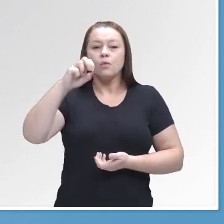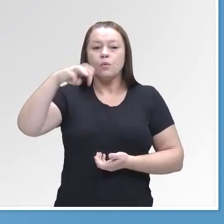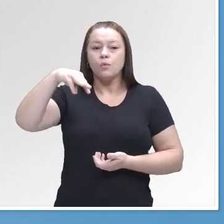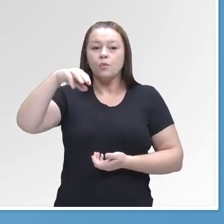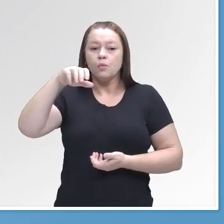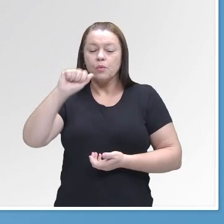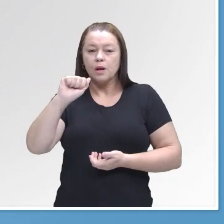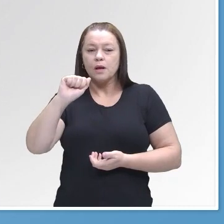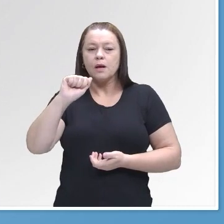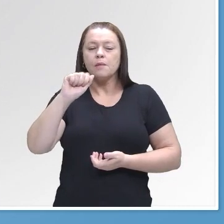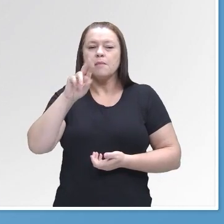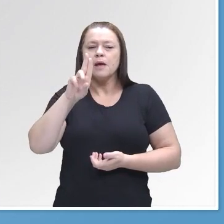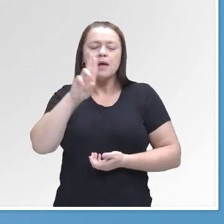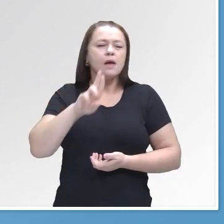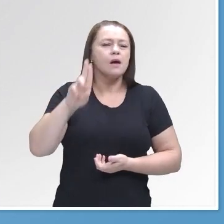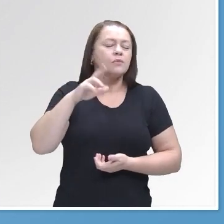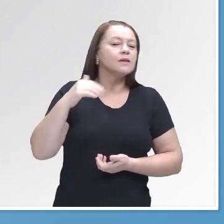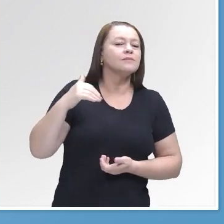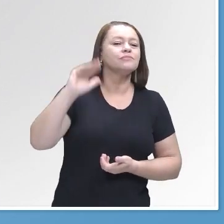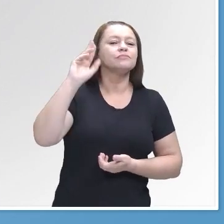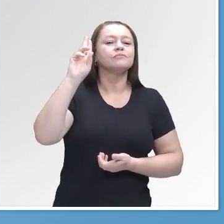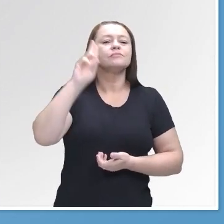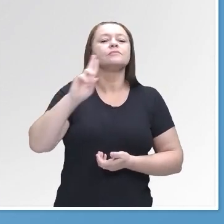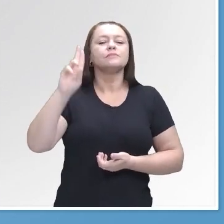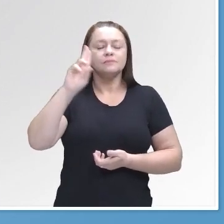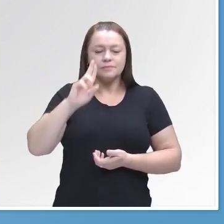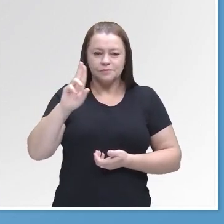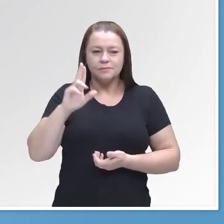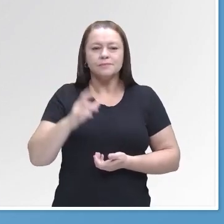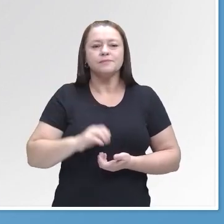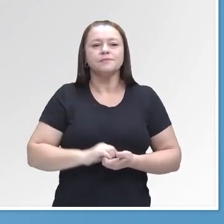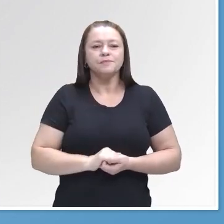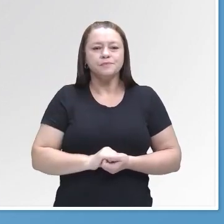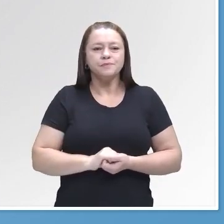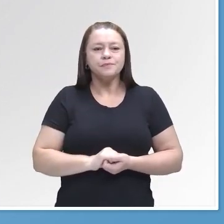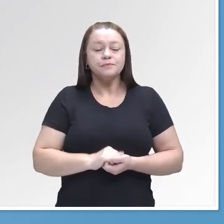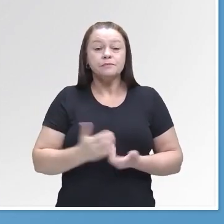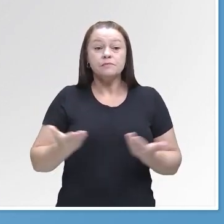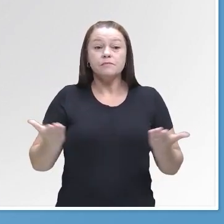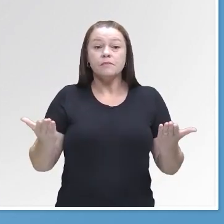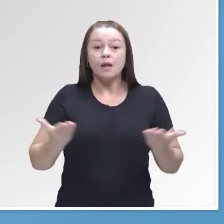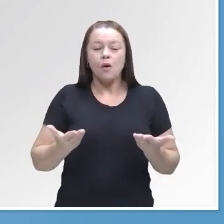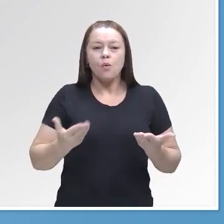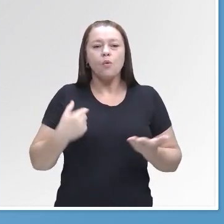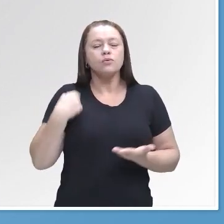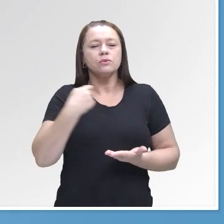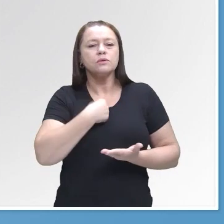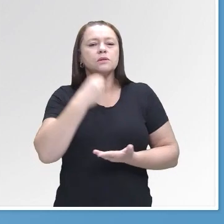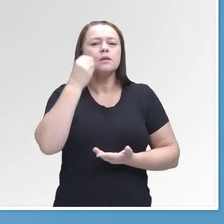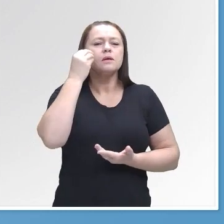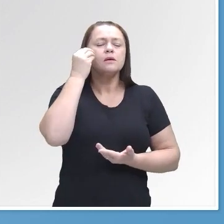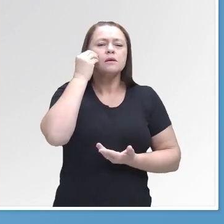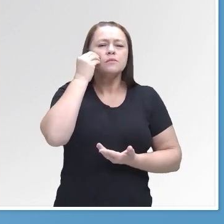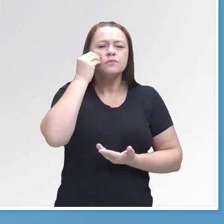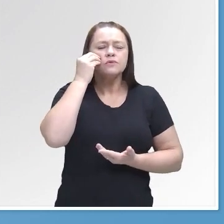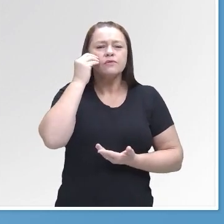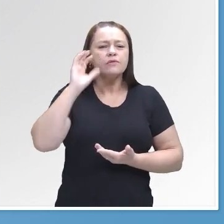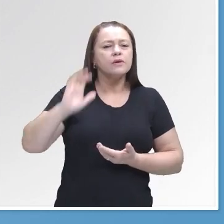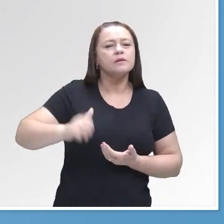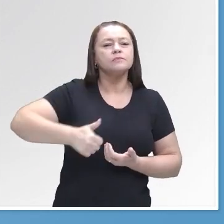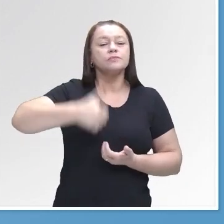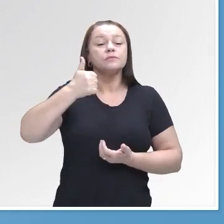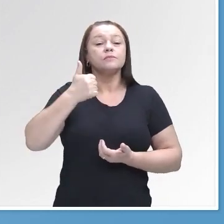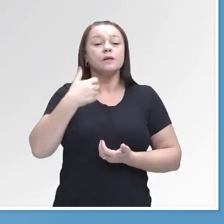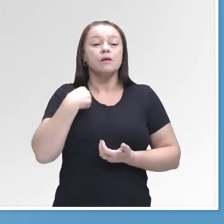principal medida de massa existente. Hoje iremos rever e aprimorar